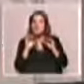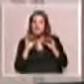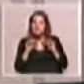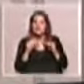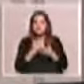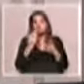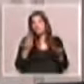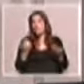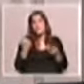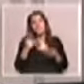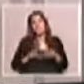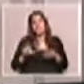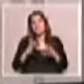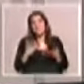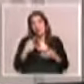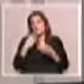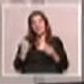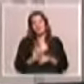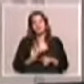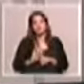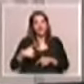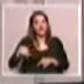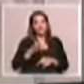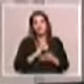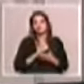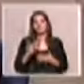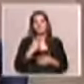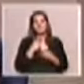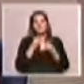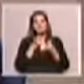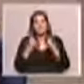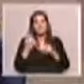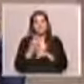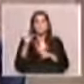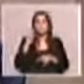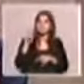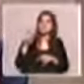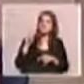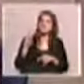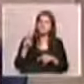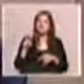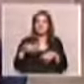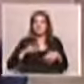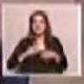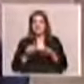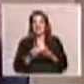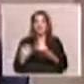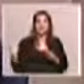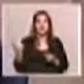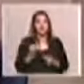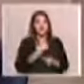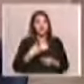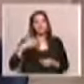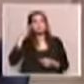partes do queijo. Eu acho que já estamos todos aqui com um apetite terrível, até porque estamos a ver imagens deste queijo. Nós todos, de facto, temos